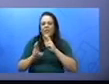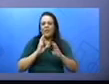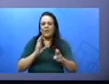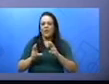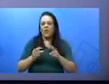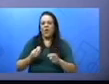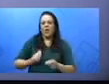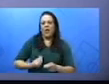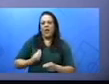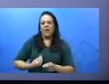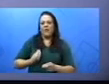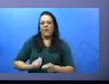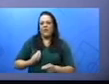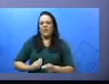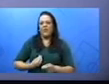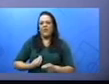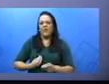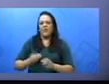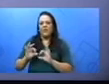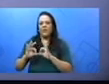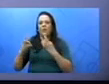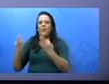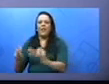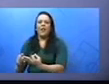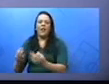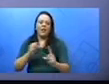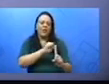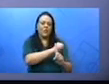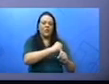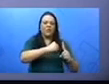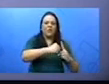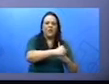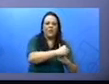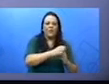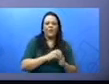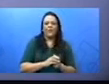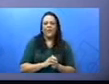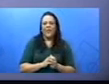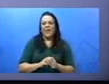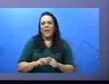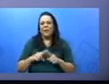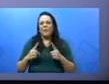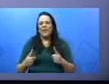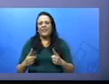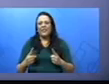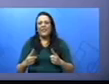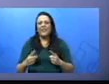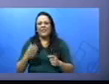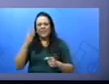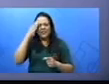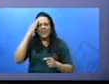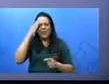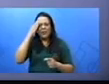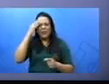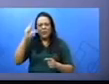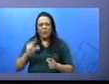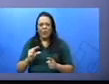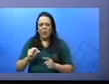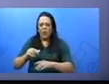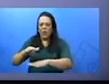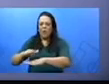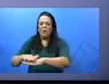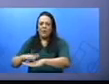analfabetos funcionais, operam em sociedade pelo português e pela matemática, mas também não estão num nível capaz